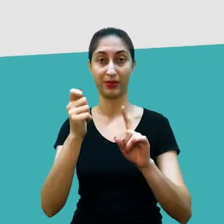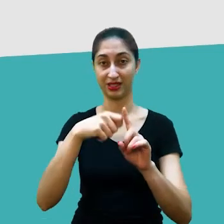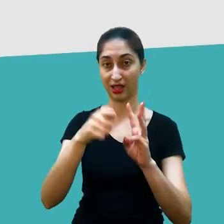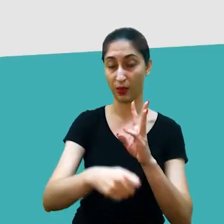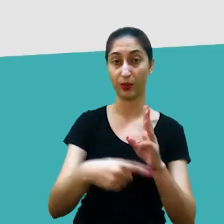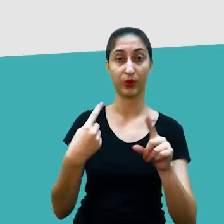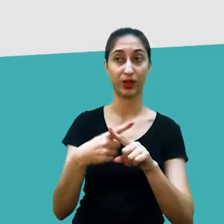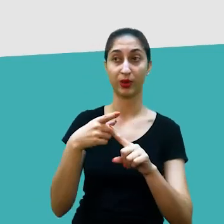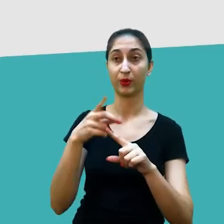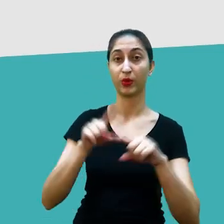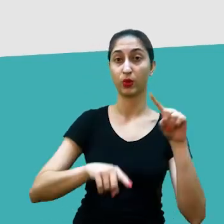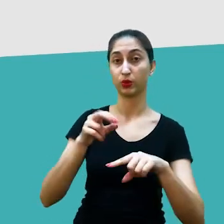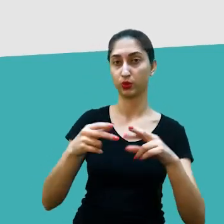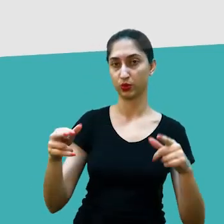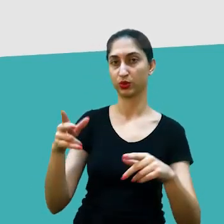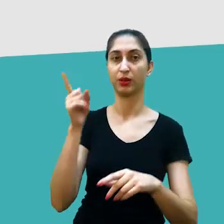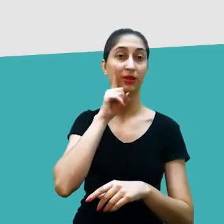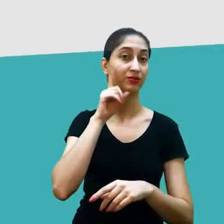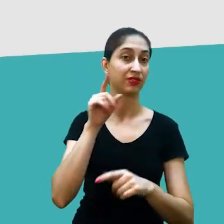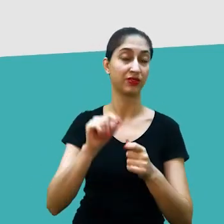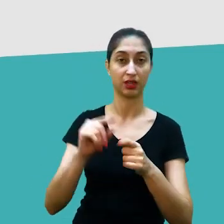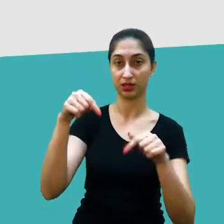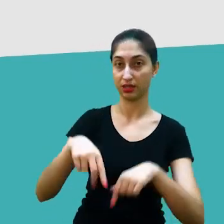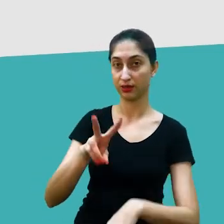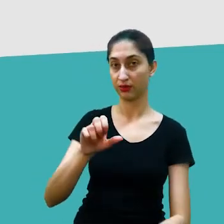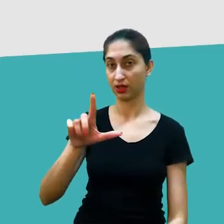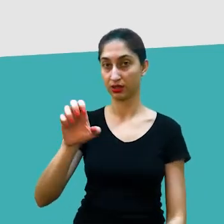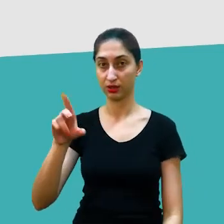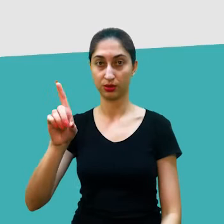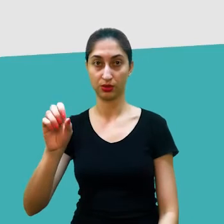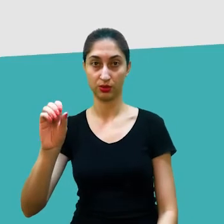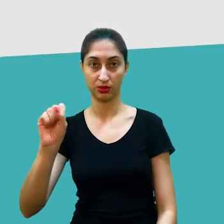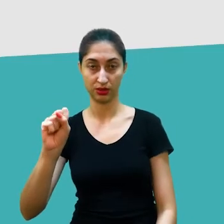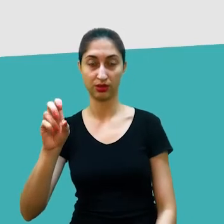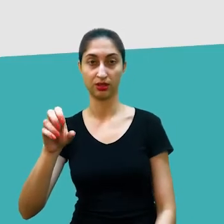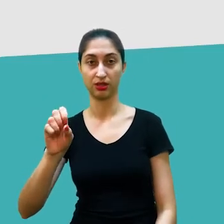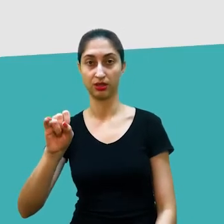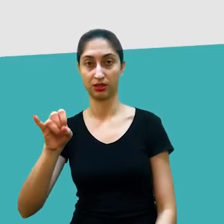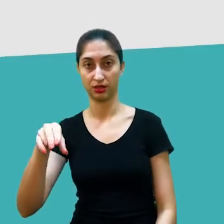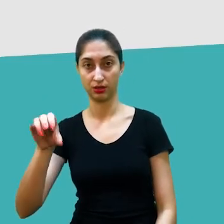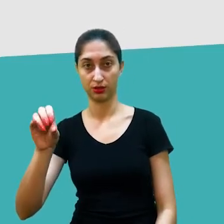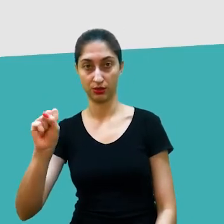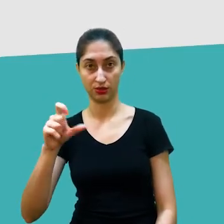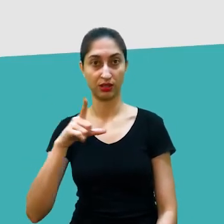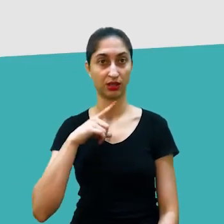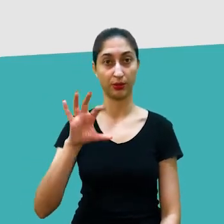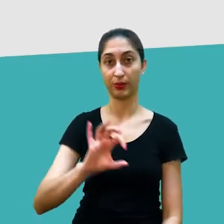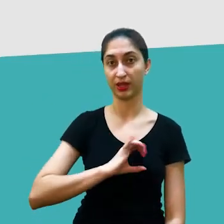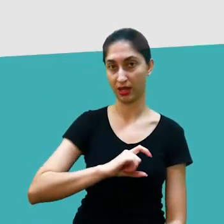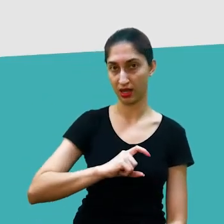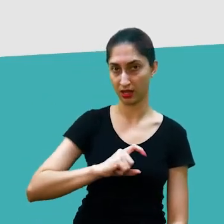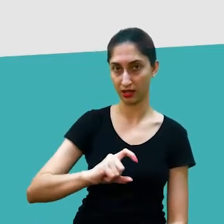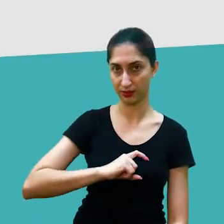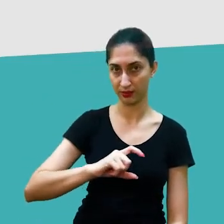produto americano é feito aqui no Vale dos Sinos. E vai uma medalha, vai uma fivela. E mensalmente eles têm que